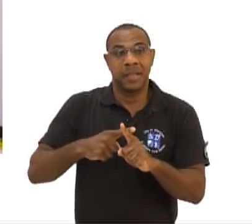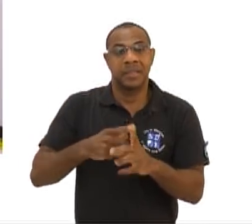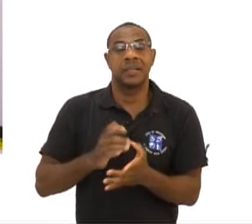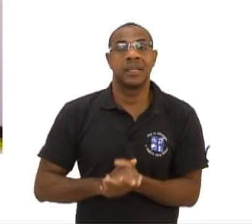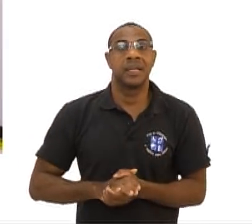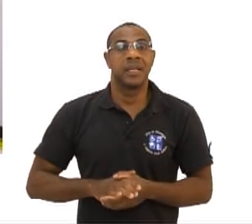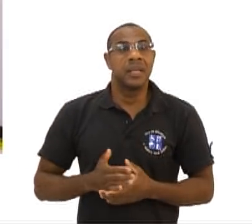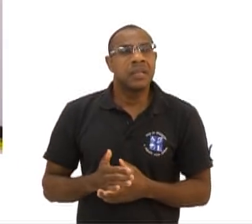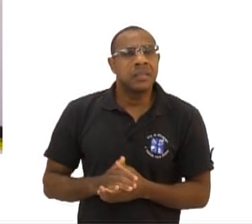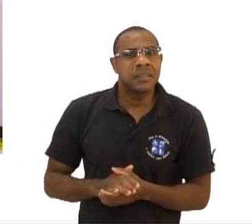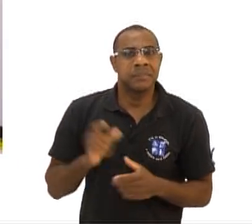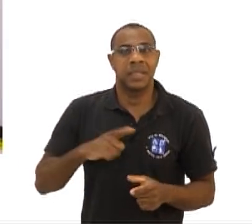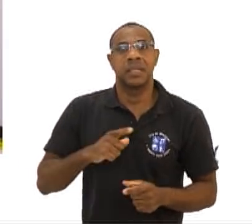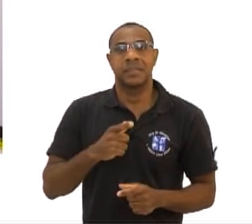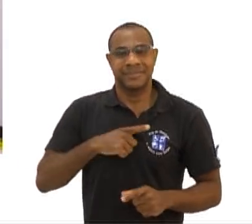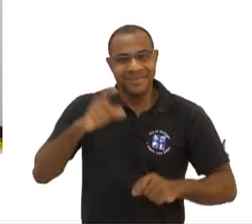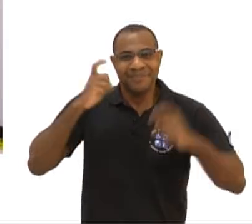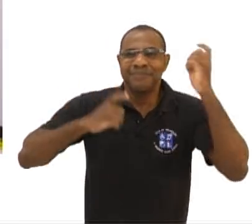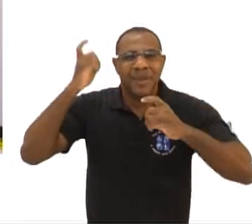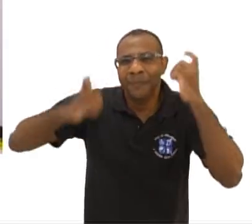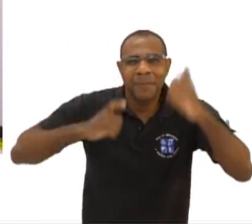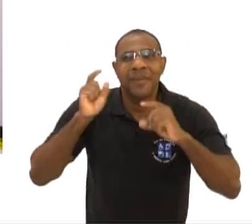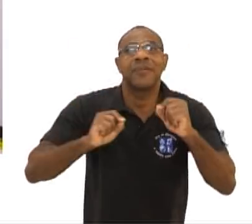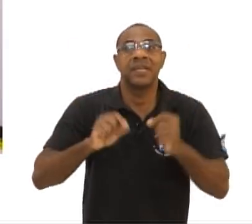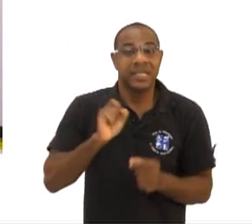ilusão material, ficou preocupado. E se todos